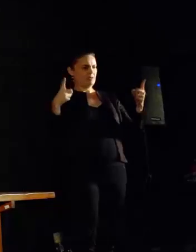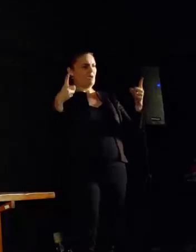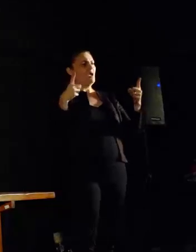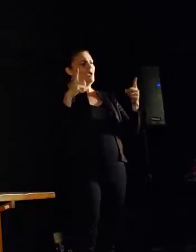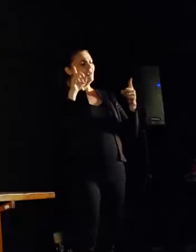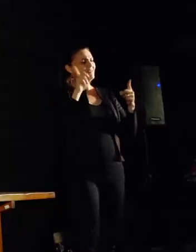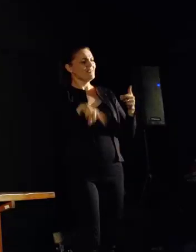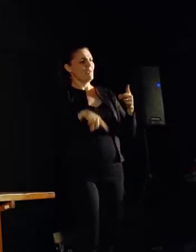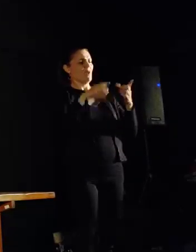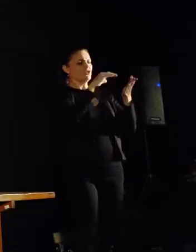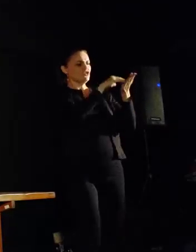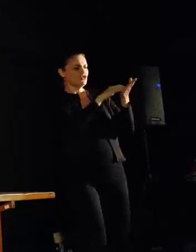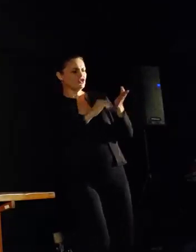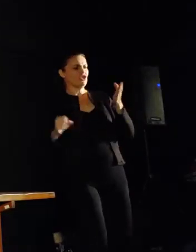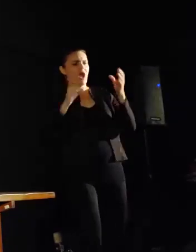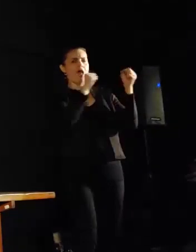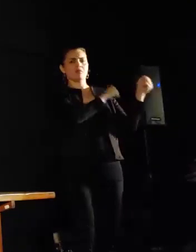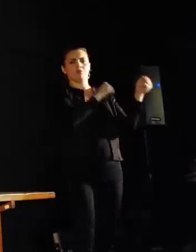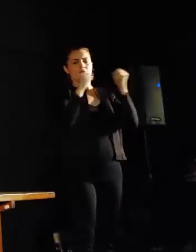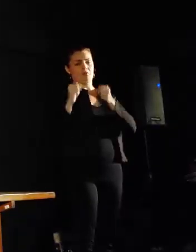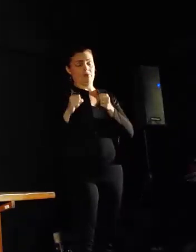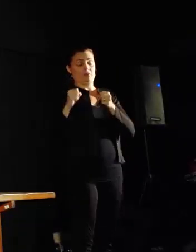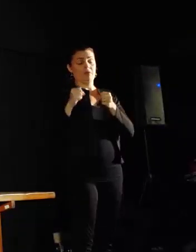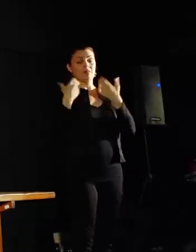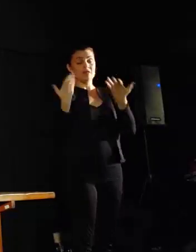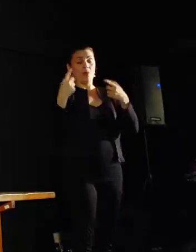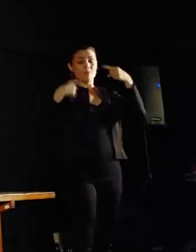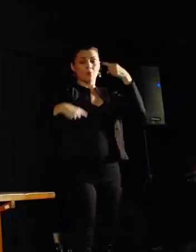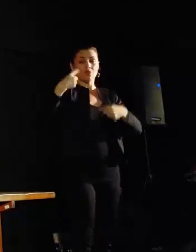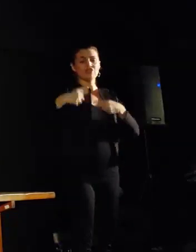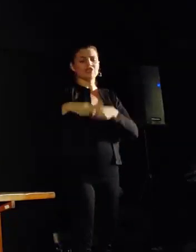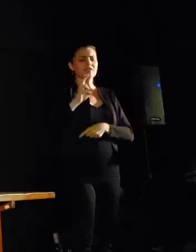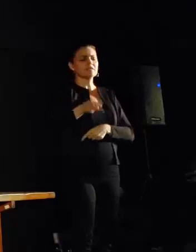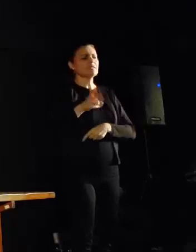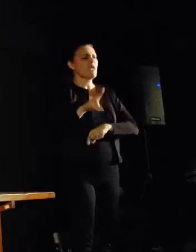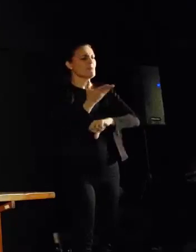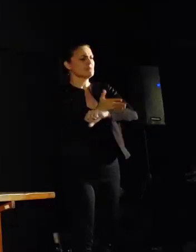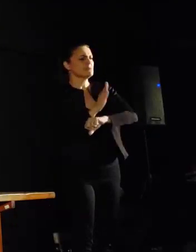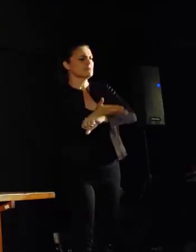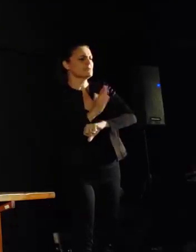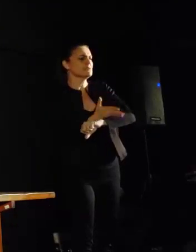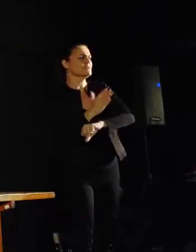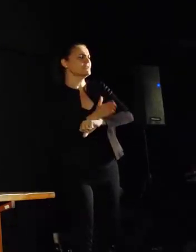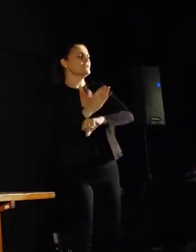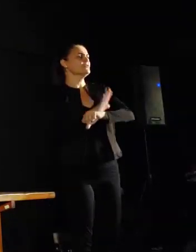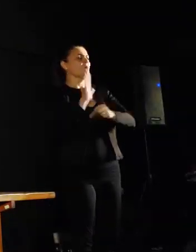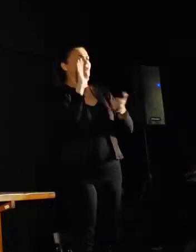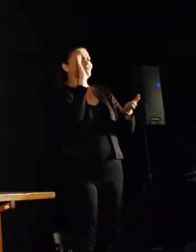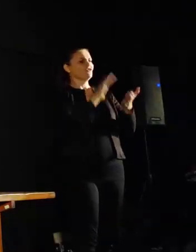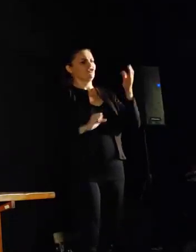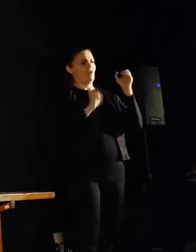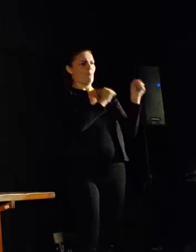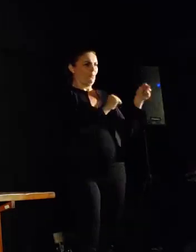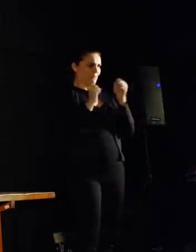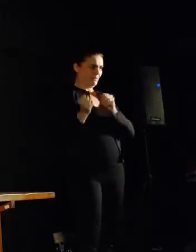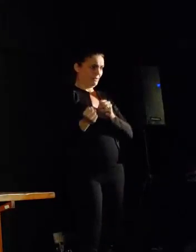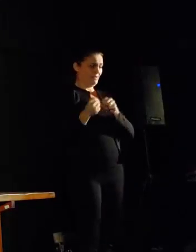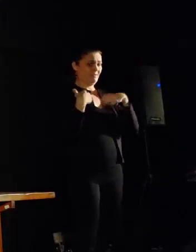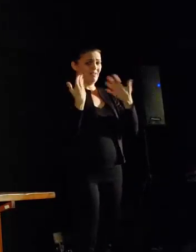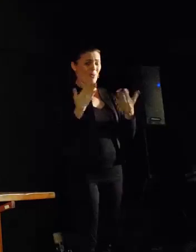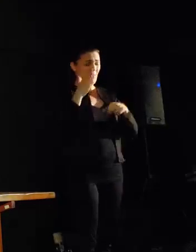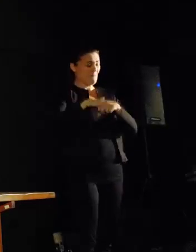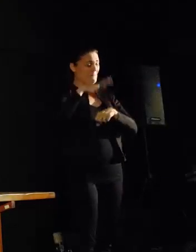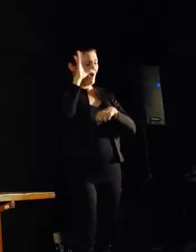política sempre será um exercício de destituição do poder. E esse é o exercício mais violento que tem. Ou seja, é um exercício no qual eu